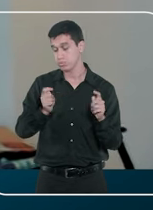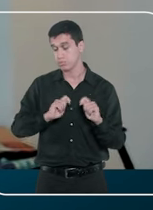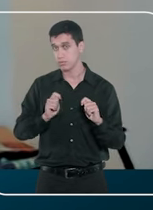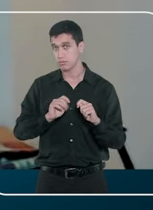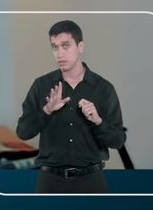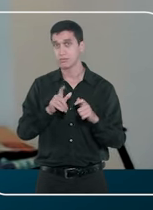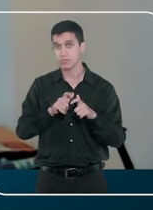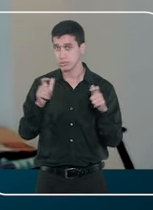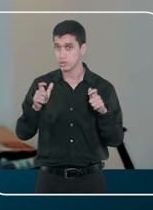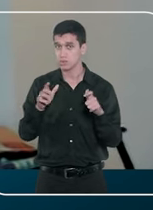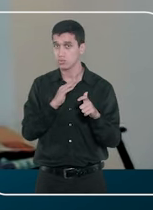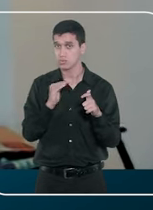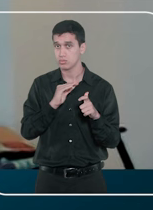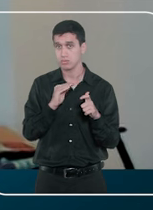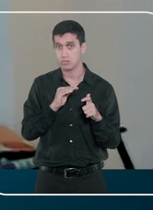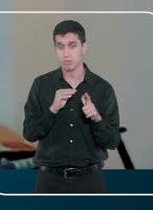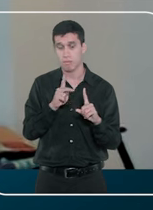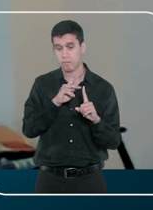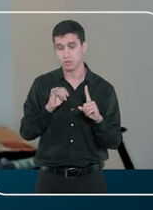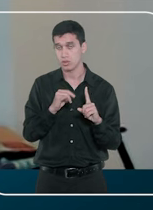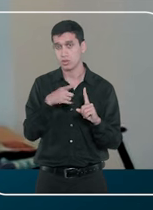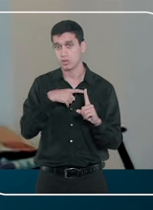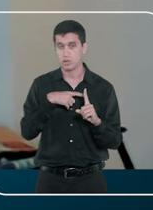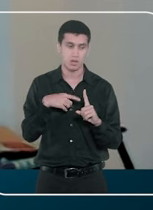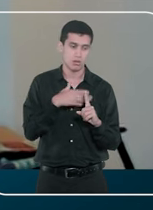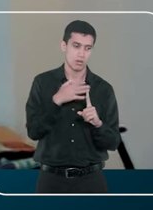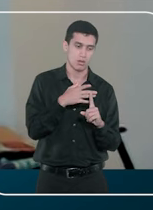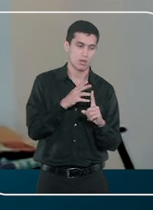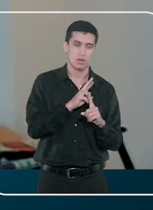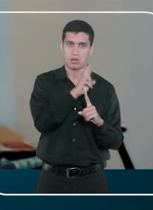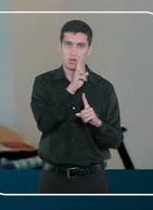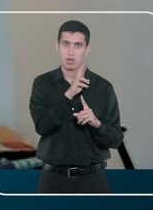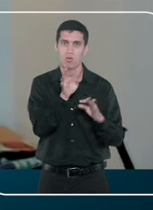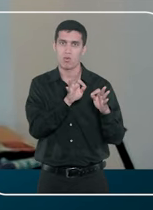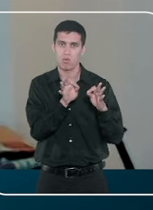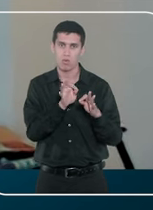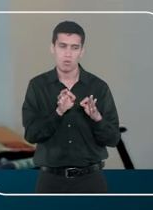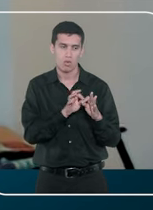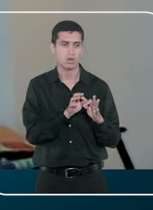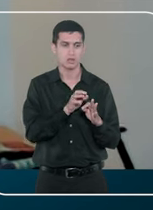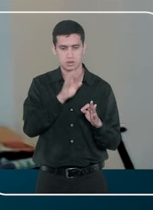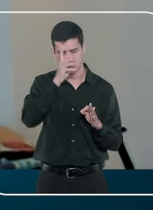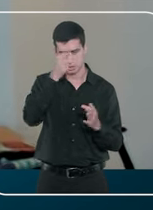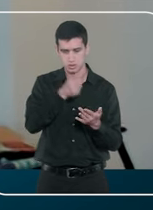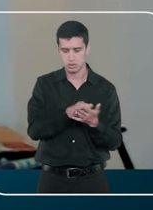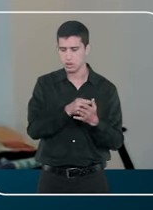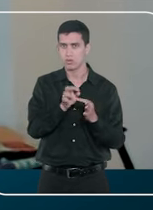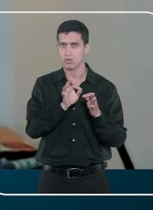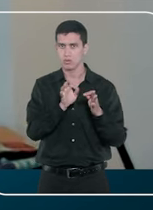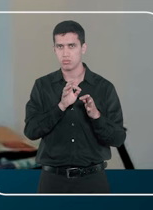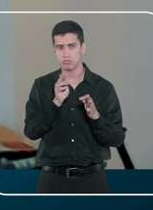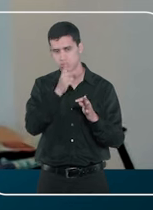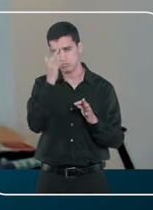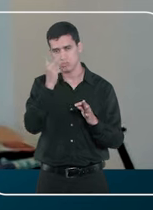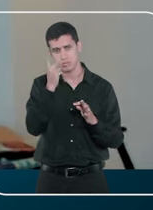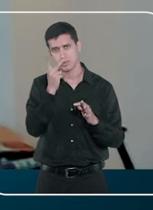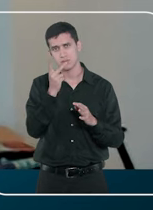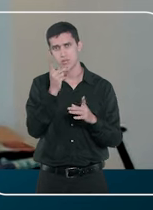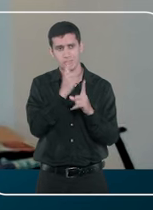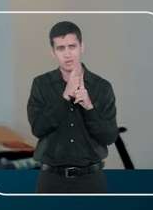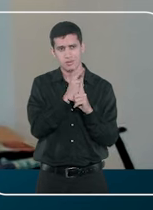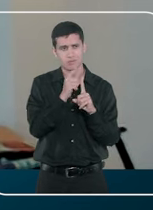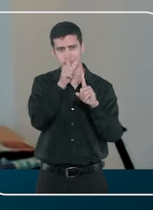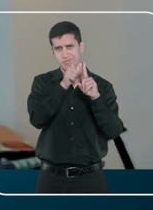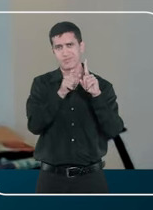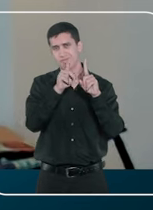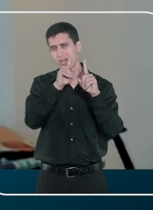que pessoas jurídicas têm seus órgãos de direção, seus órgãos de definição e decisão de uma maneira geral, pessoas físicas. E essas pessoas